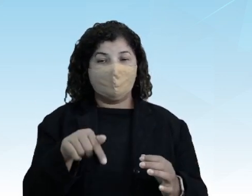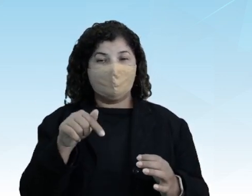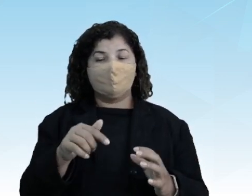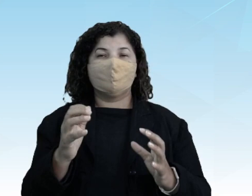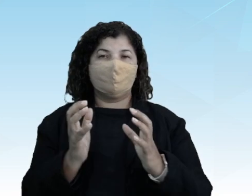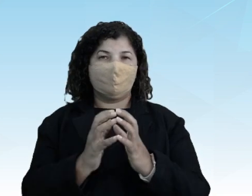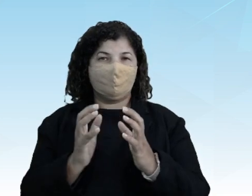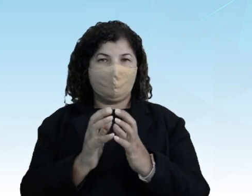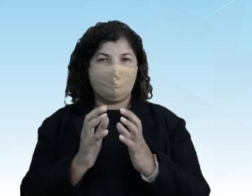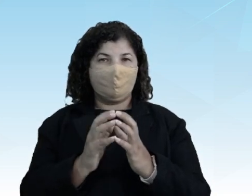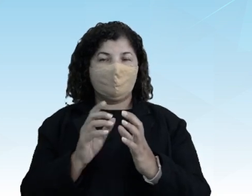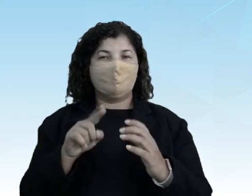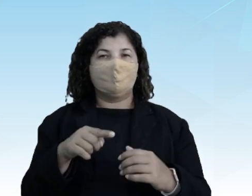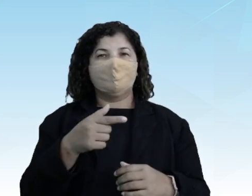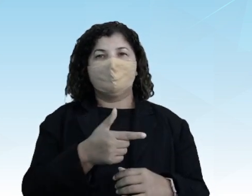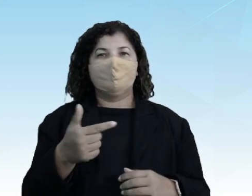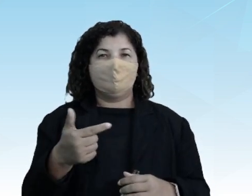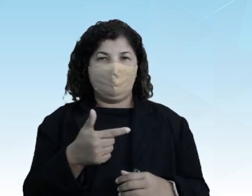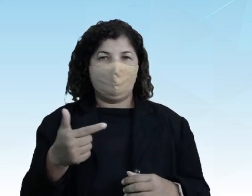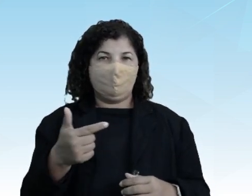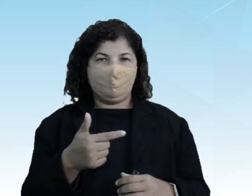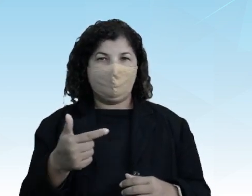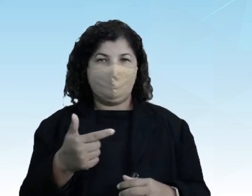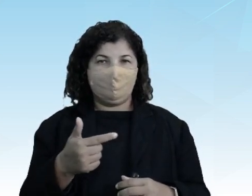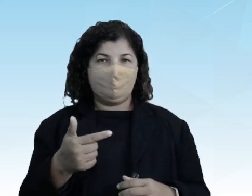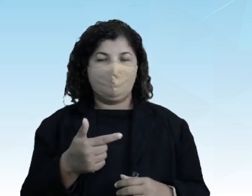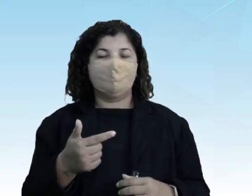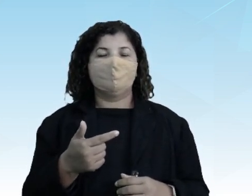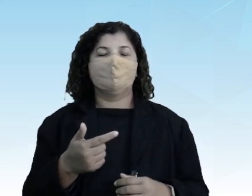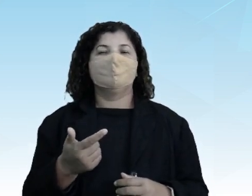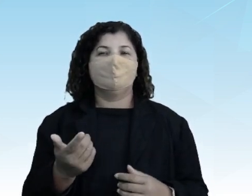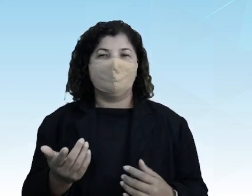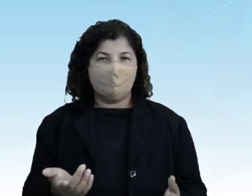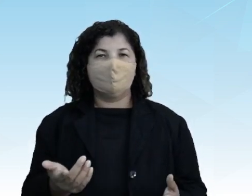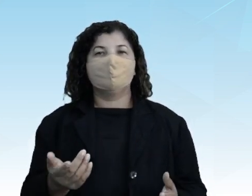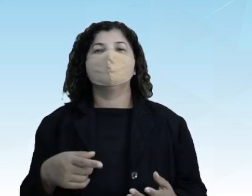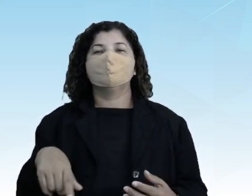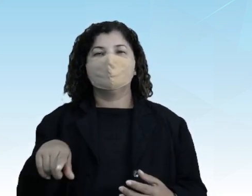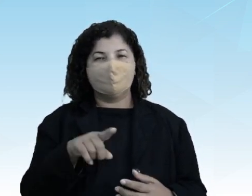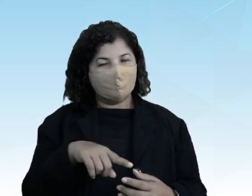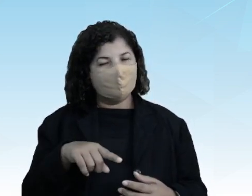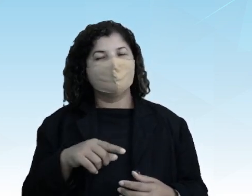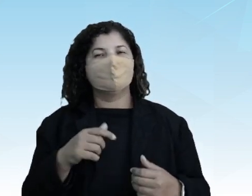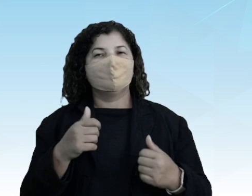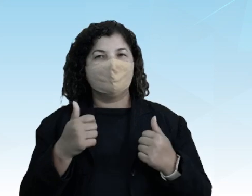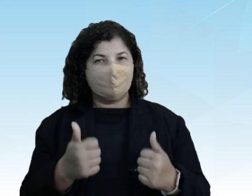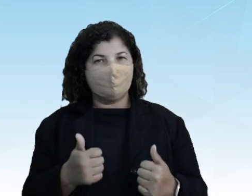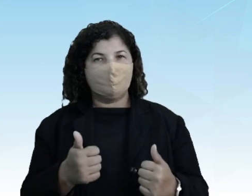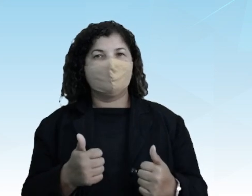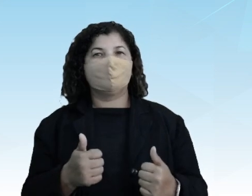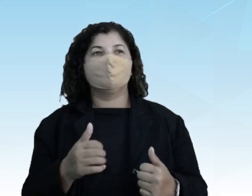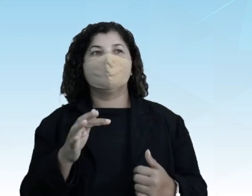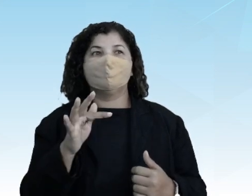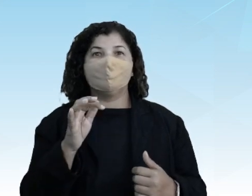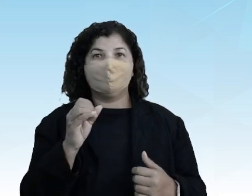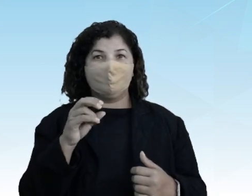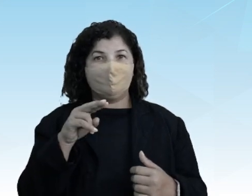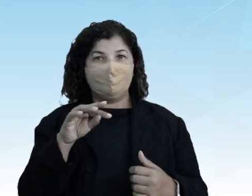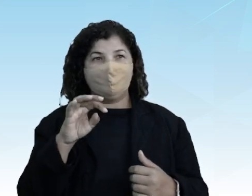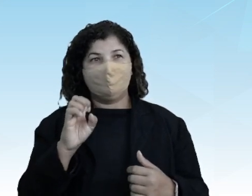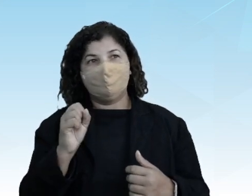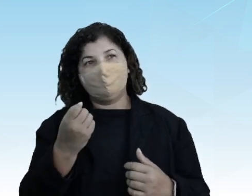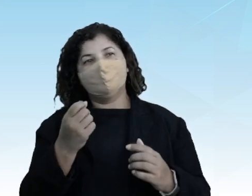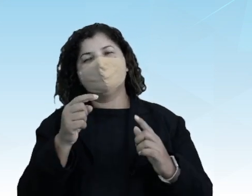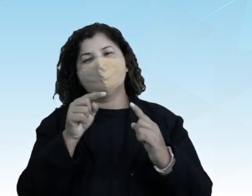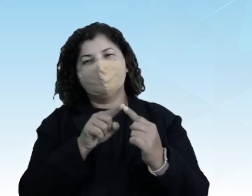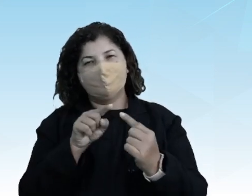dia 22, o Dia do Historiador e do Contador de História. Então, vamos lá. Então, fontes. Então, nós temos, apesar